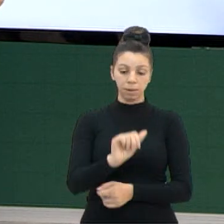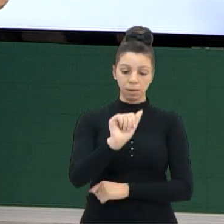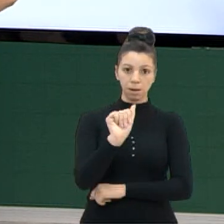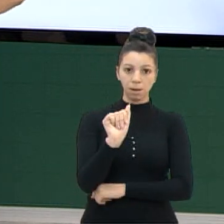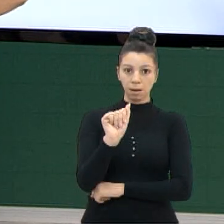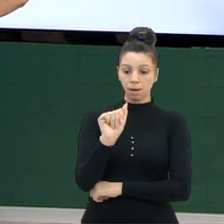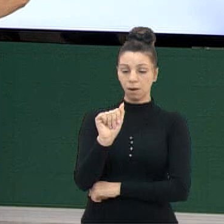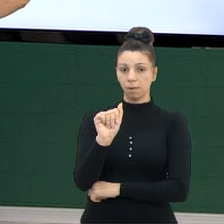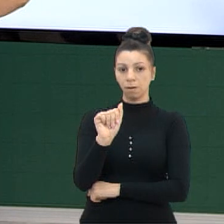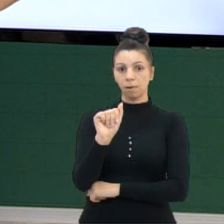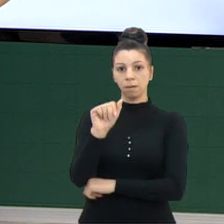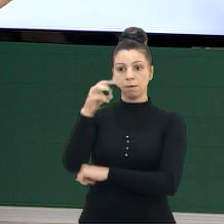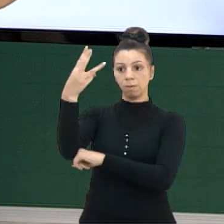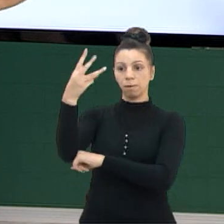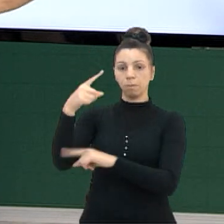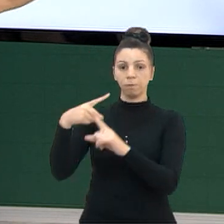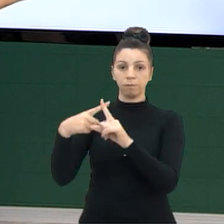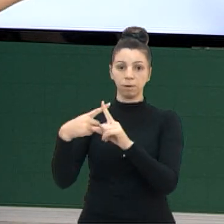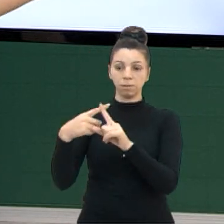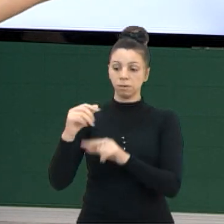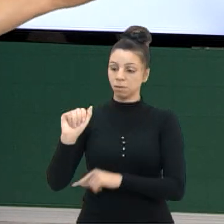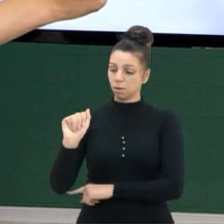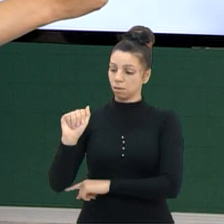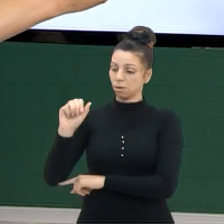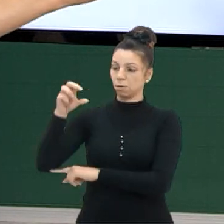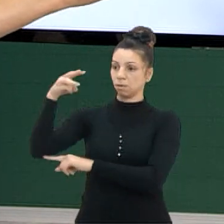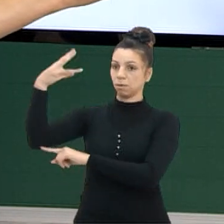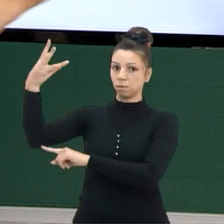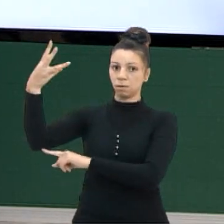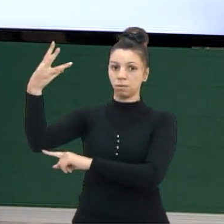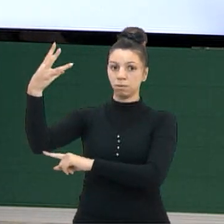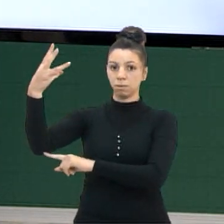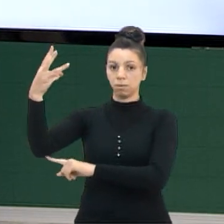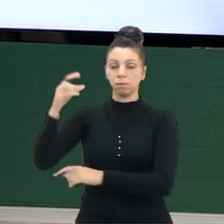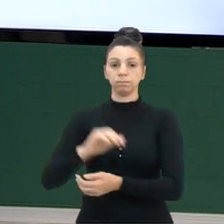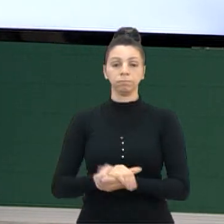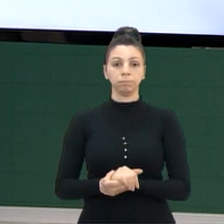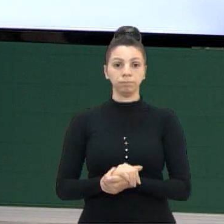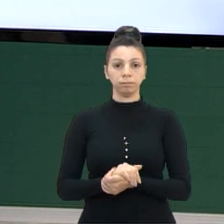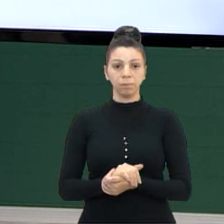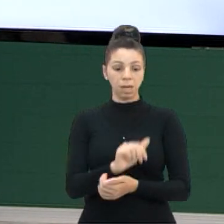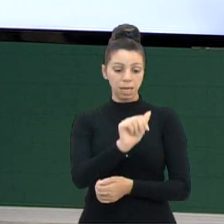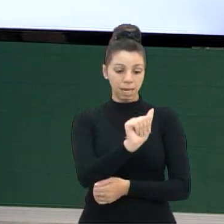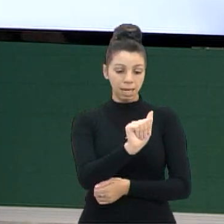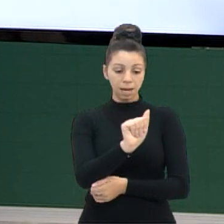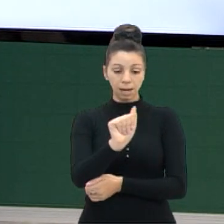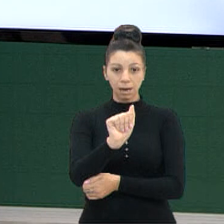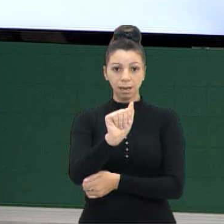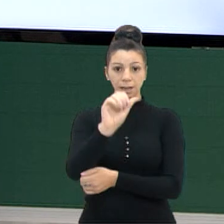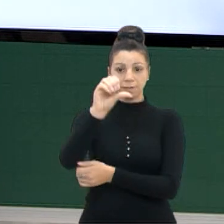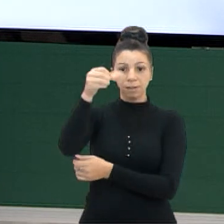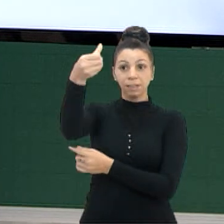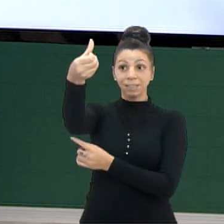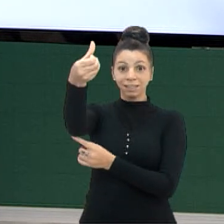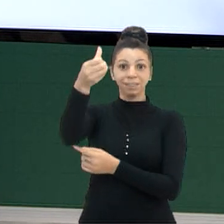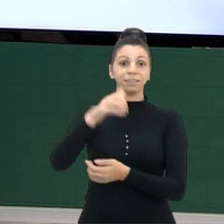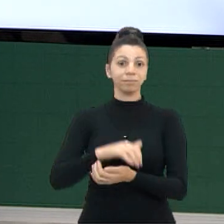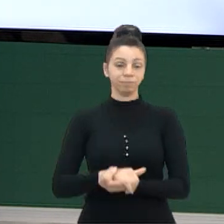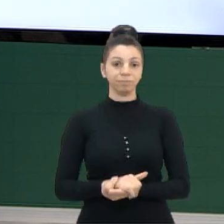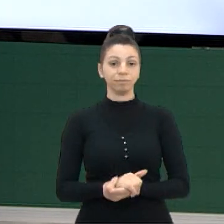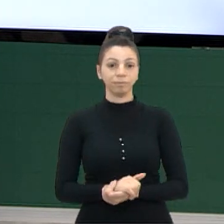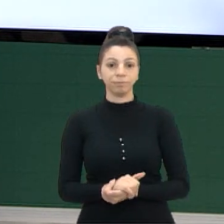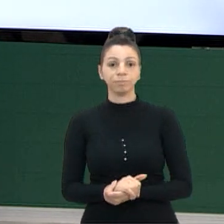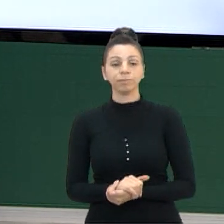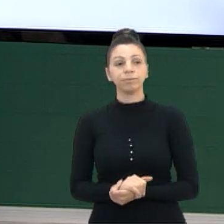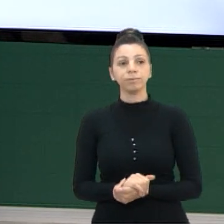cubo. Repete a base, somos expoentes, a elevado à sexta. Ou, se eu colocasse entre